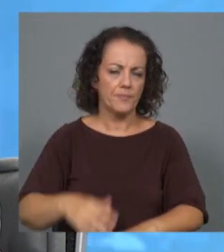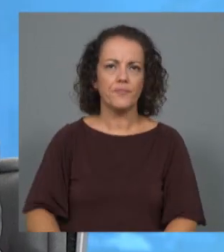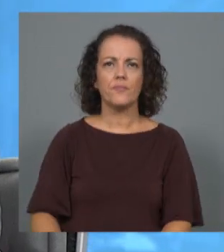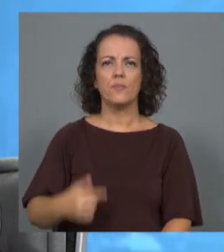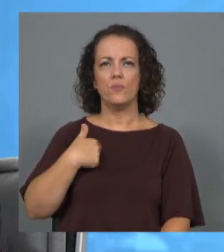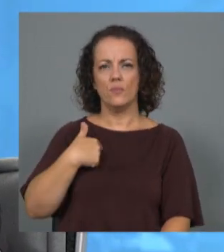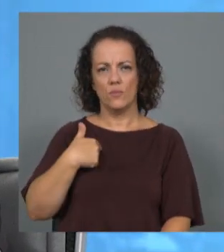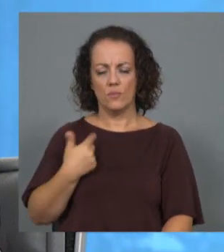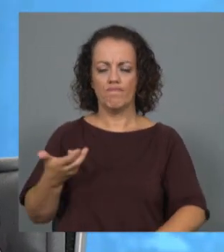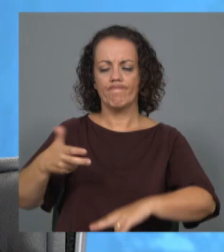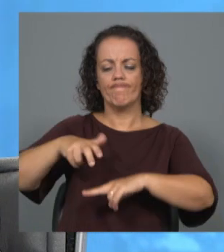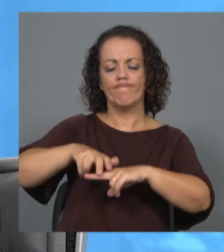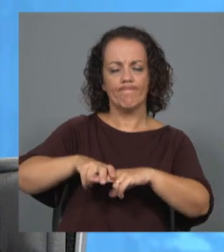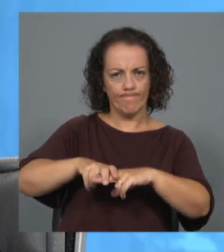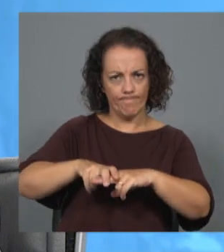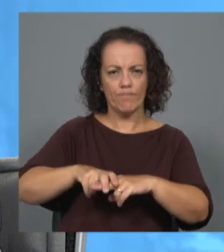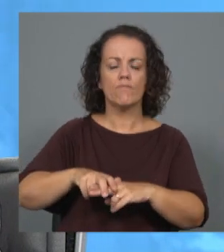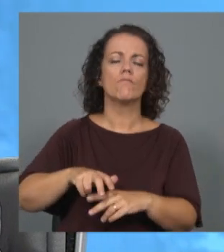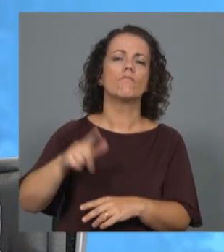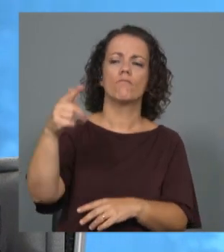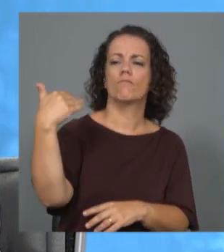ao abade do budismo